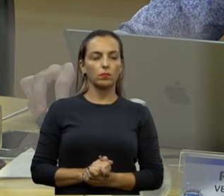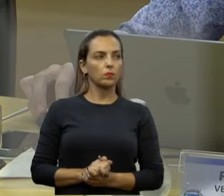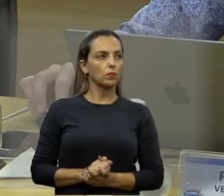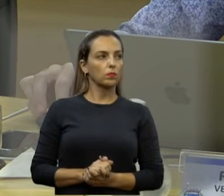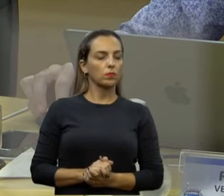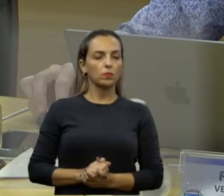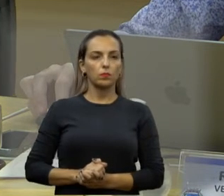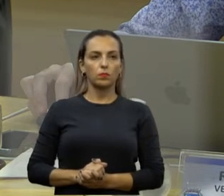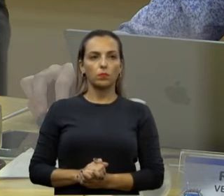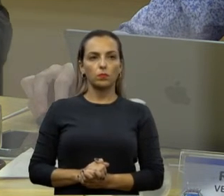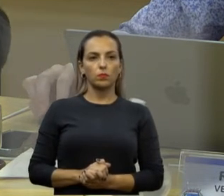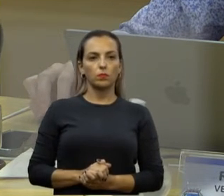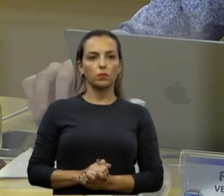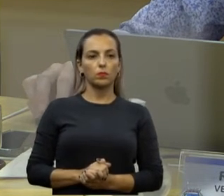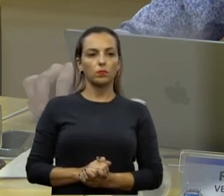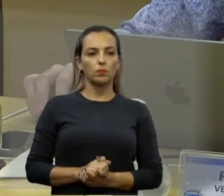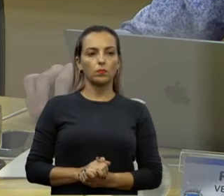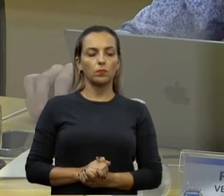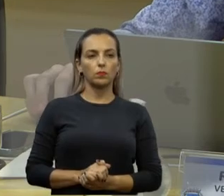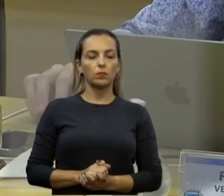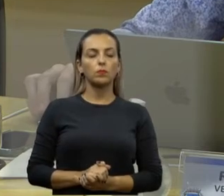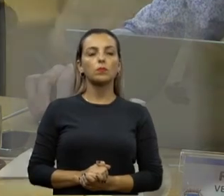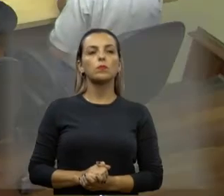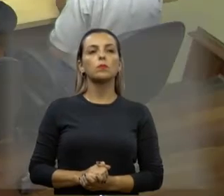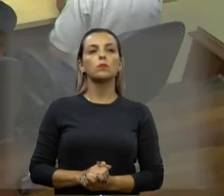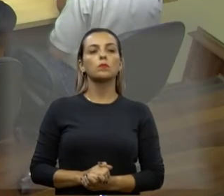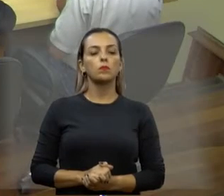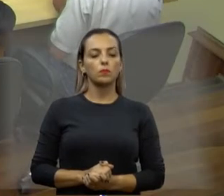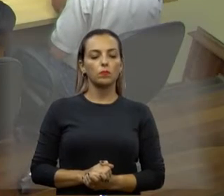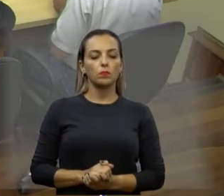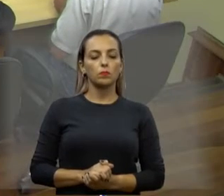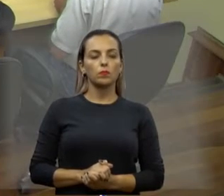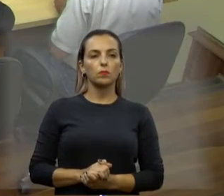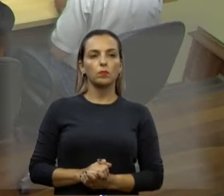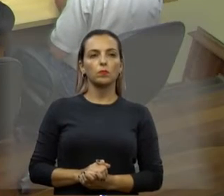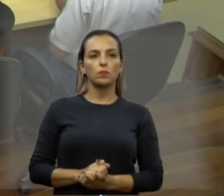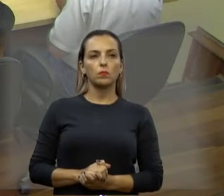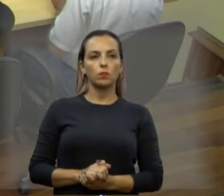o cabelo dela Cadê o que é